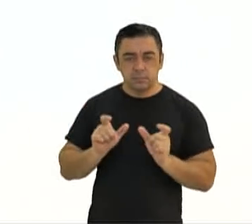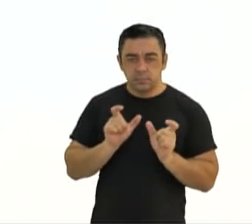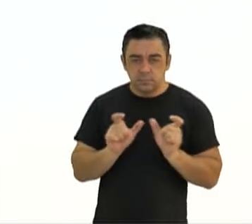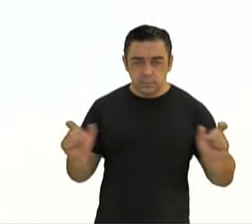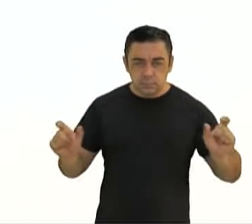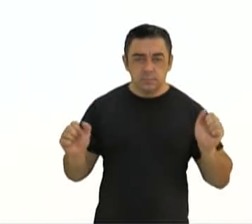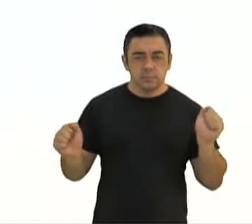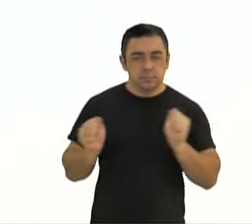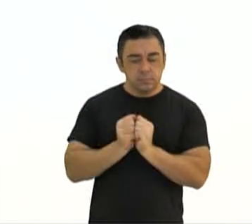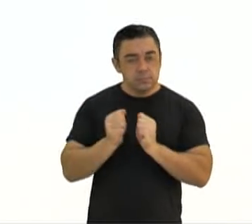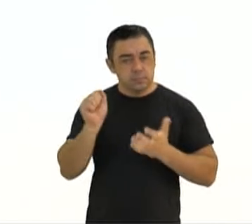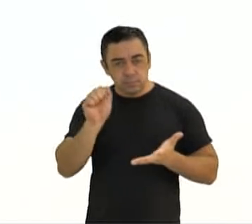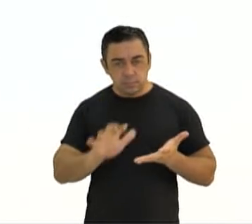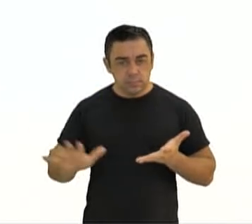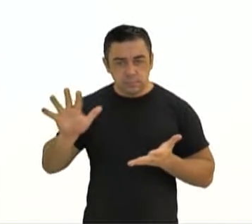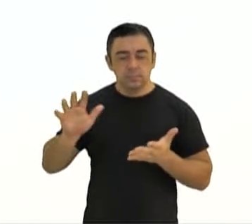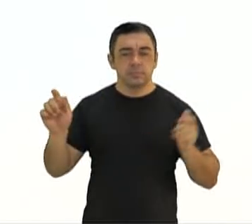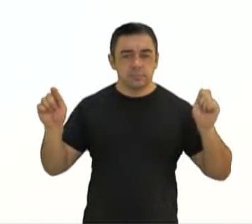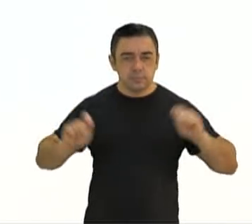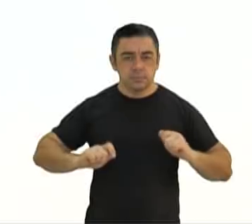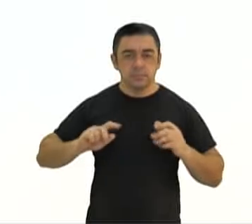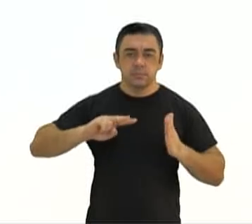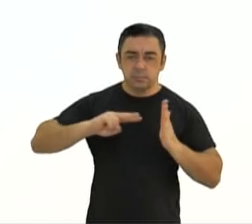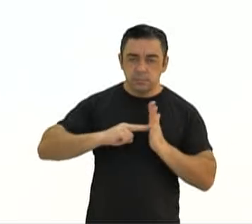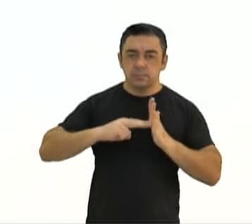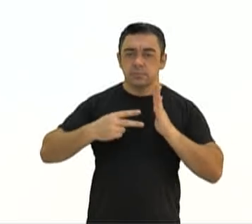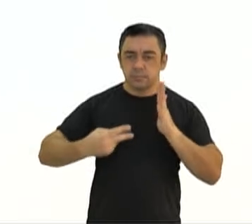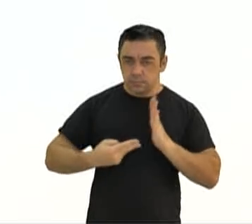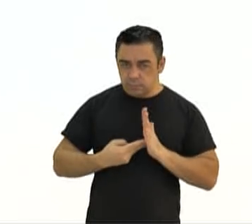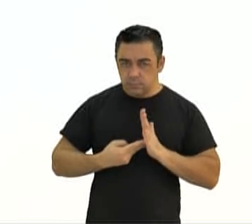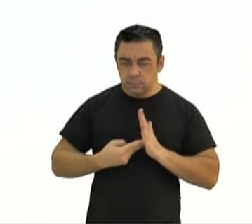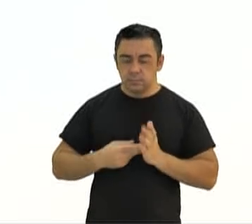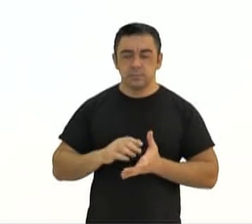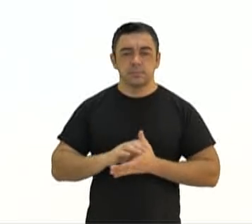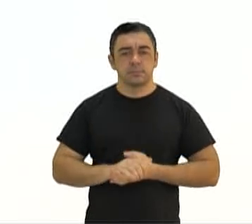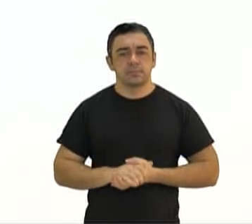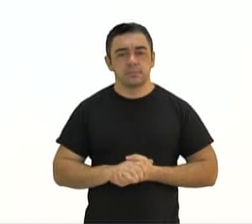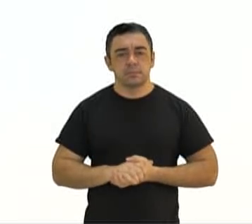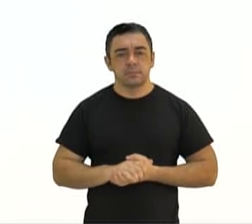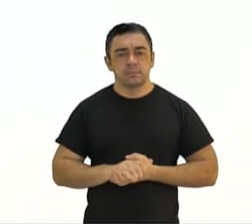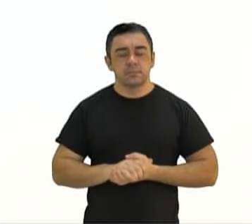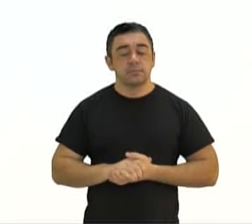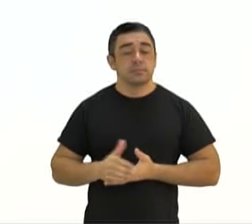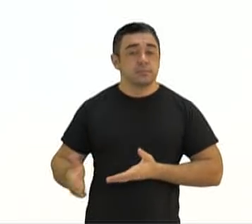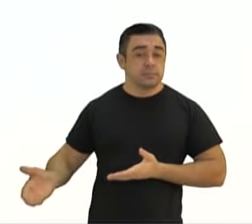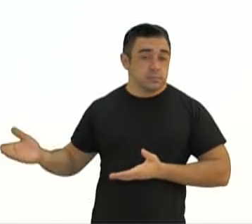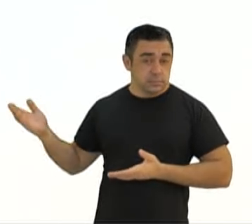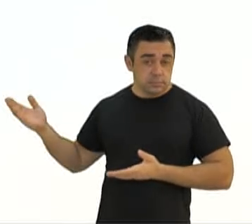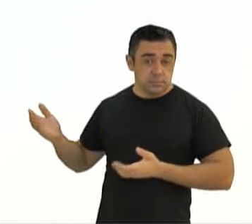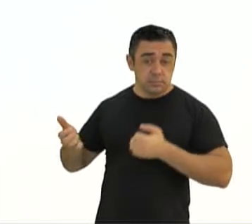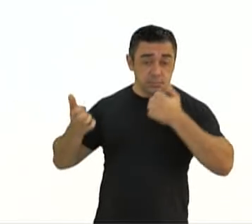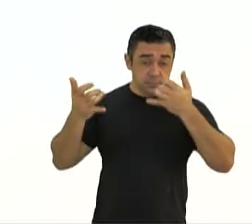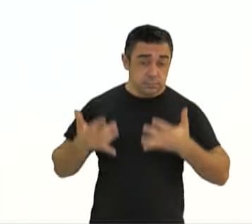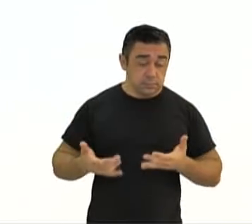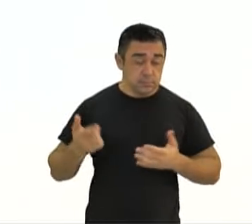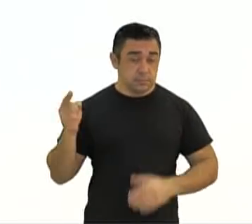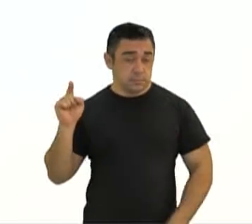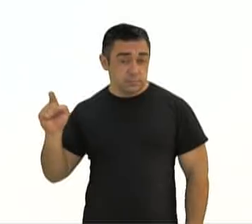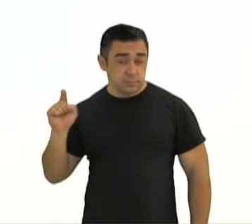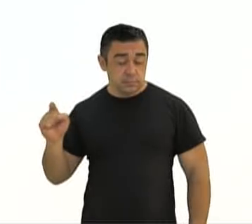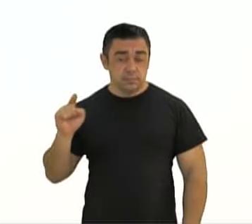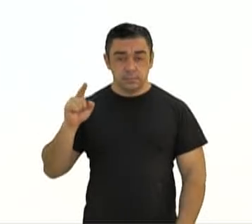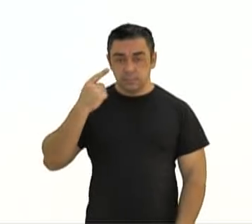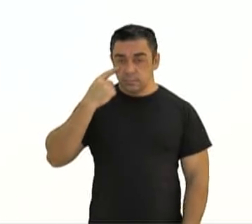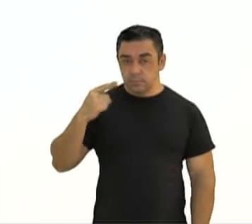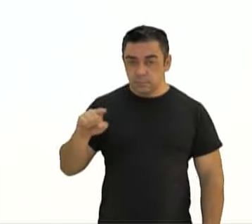o não verbal para produzir a mensagem. Então o que a gente tem aqui é que lá naquela tirinha